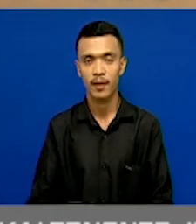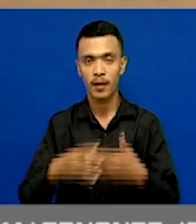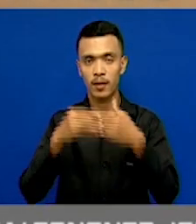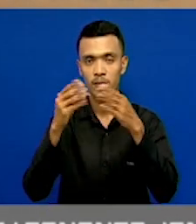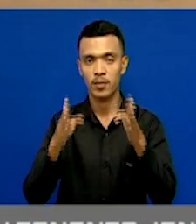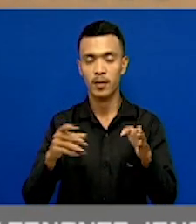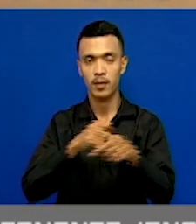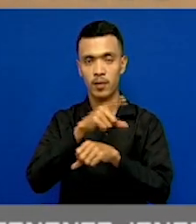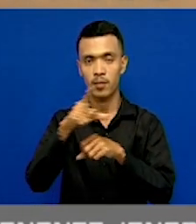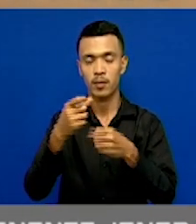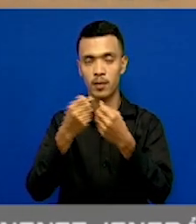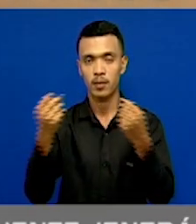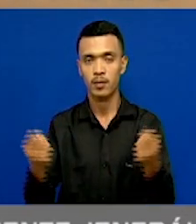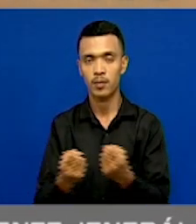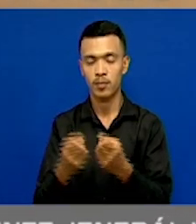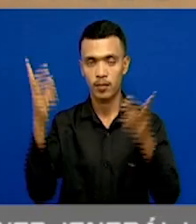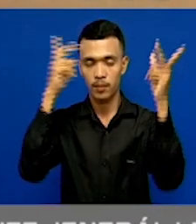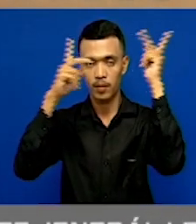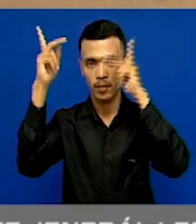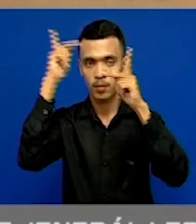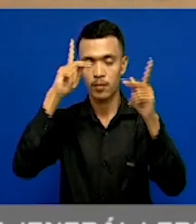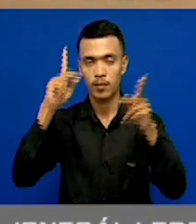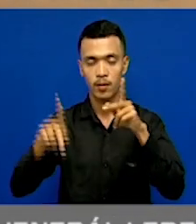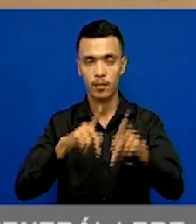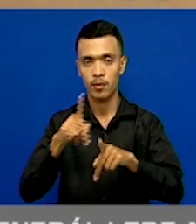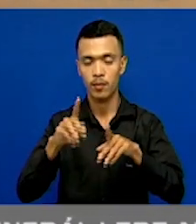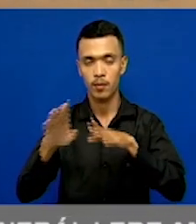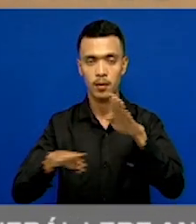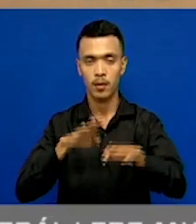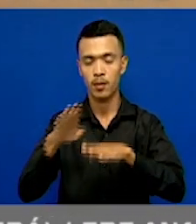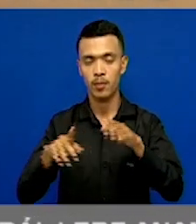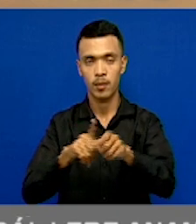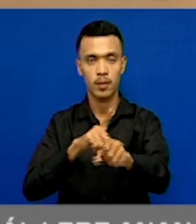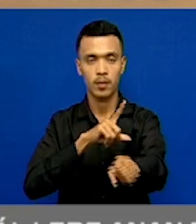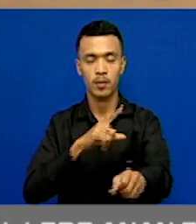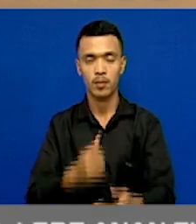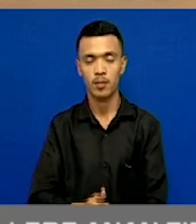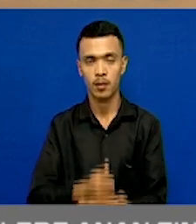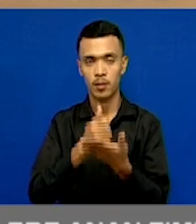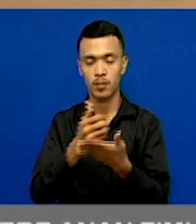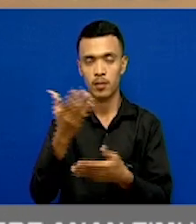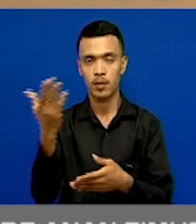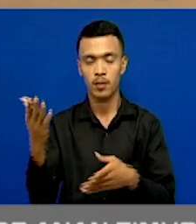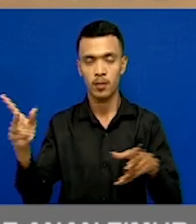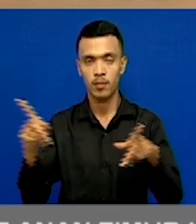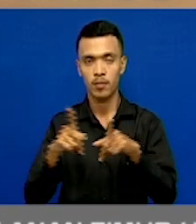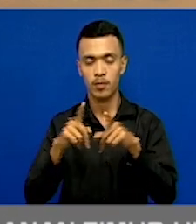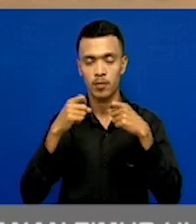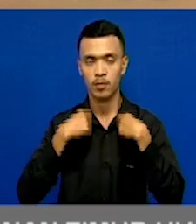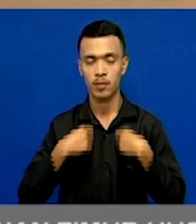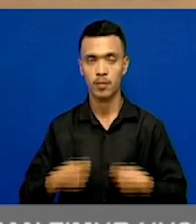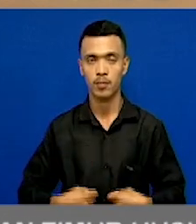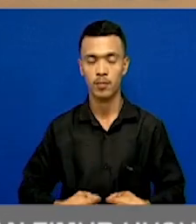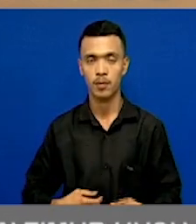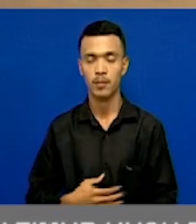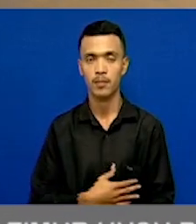Autoridade local Suku Sagadate preocupa povo Lau Aindog bajalo tratamento e raposto saúde.